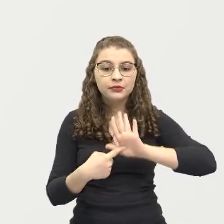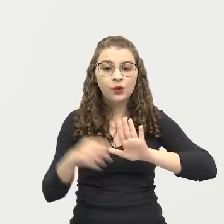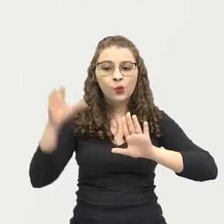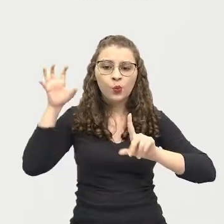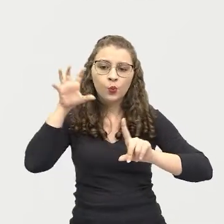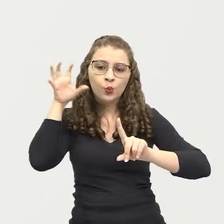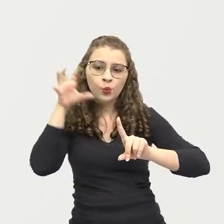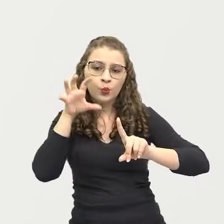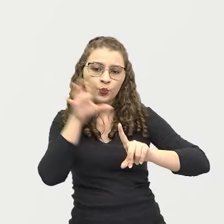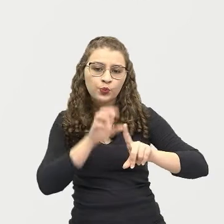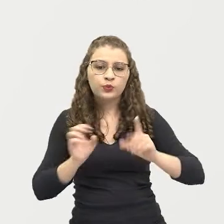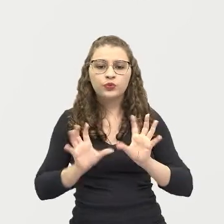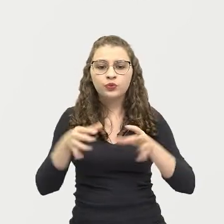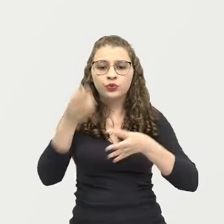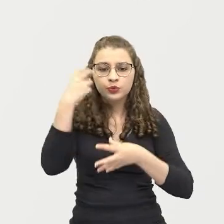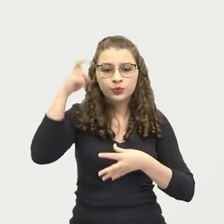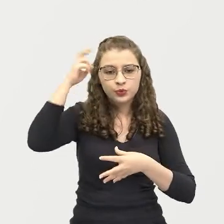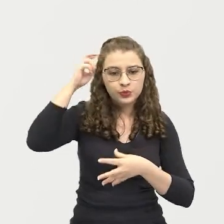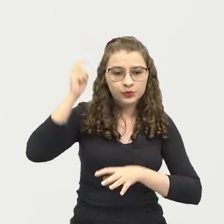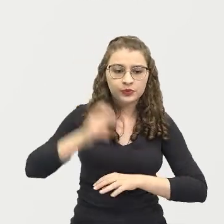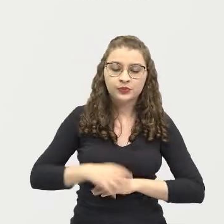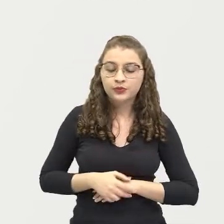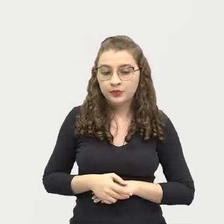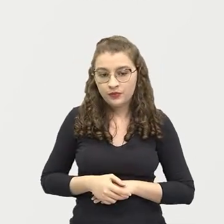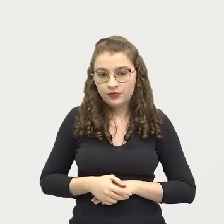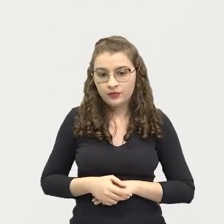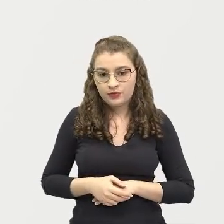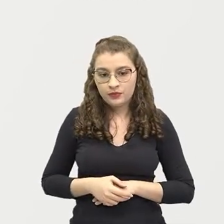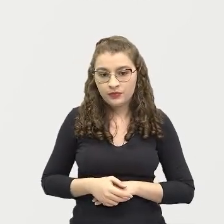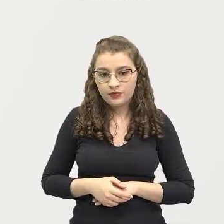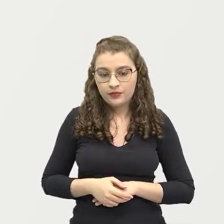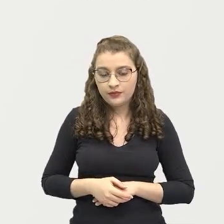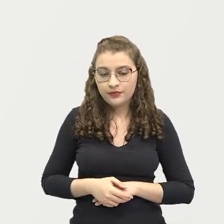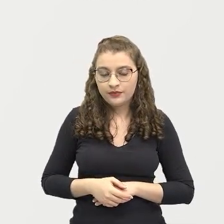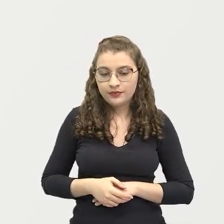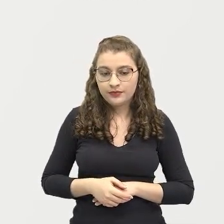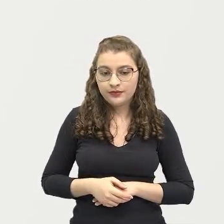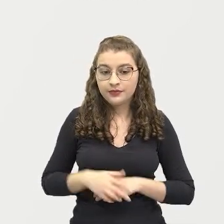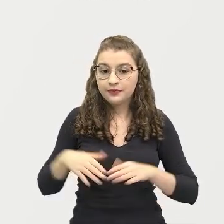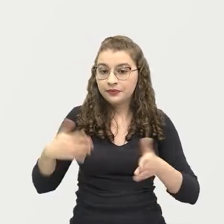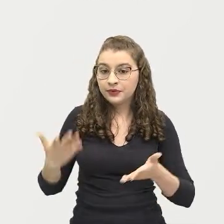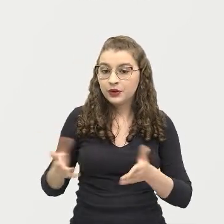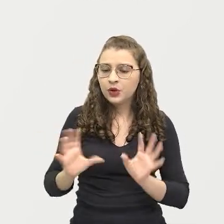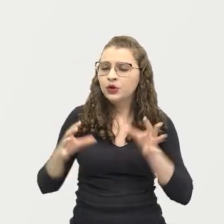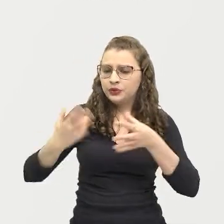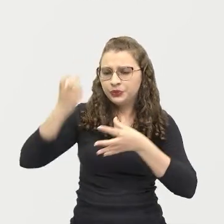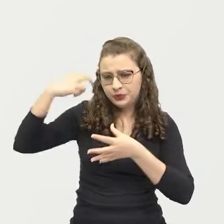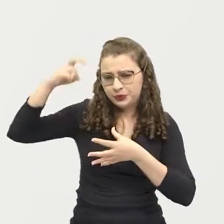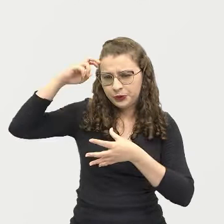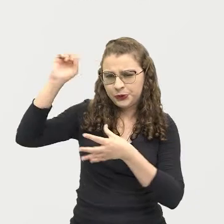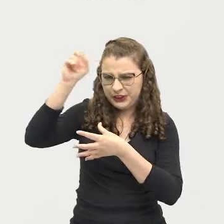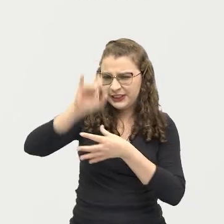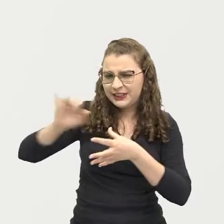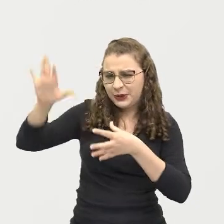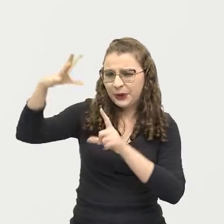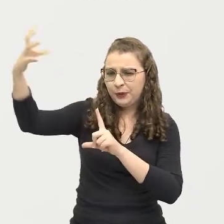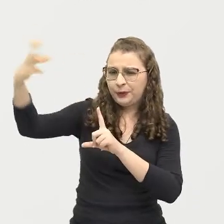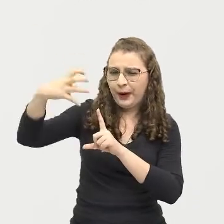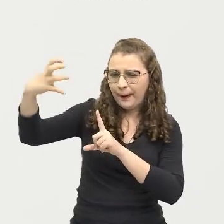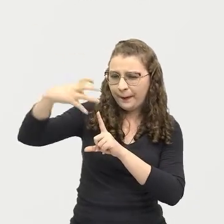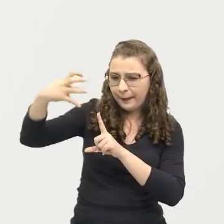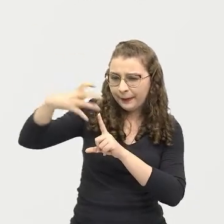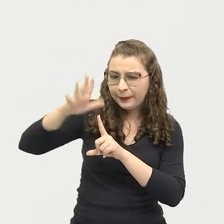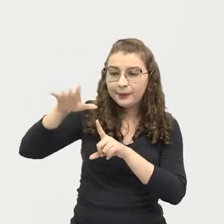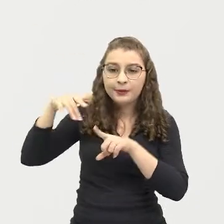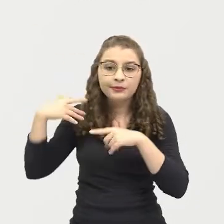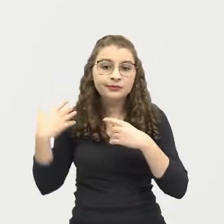das vanguardas europeias, olha só, né? Então, essas vanguardas europeias, como nós já aprendemos,